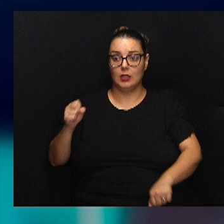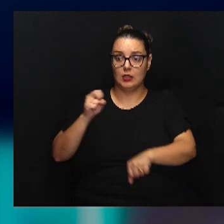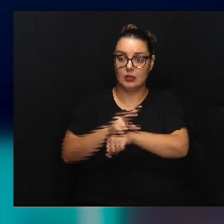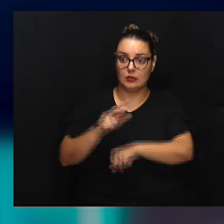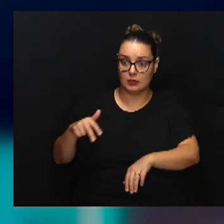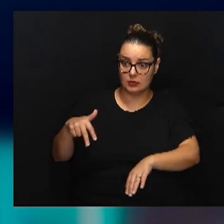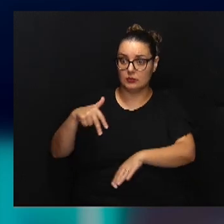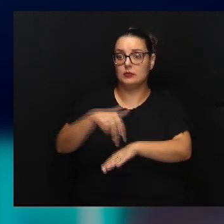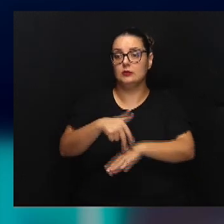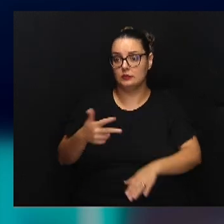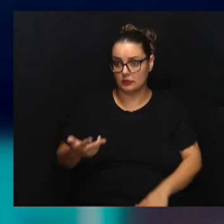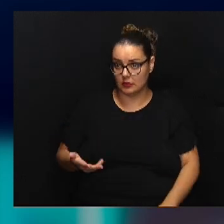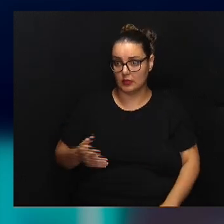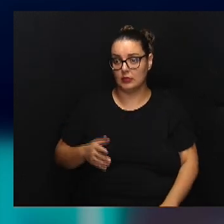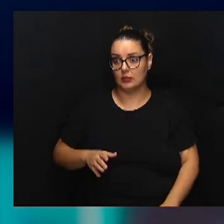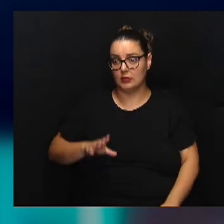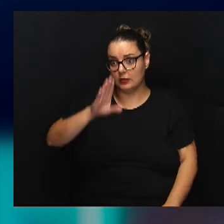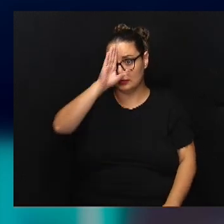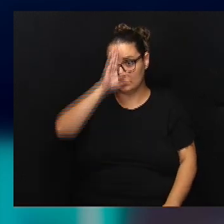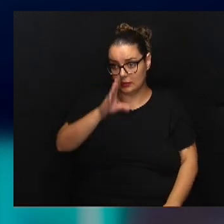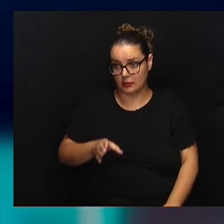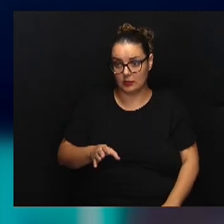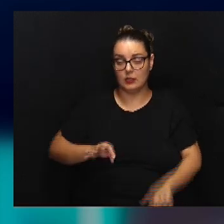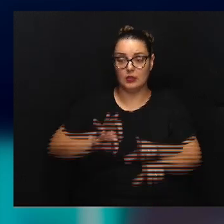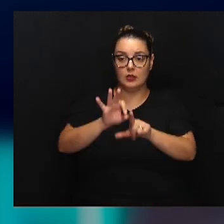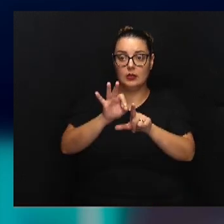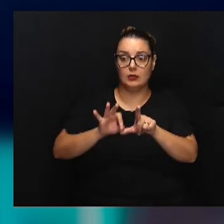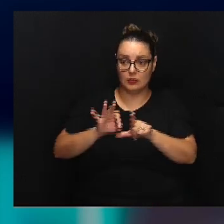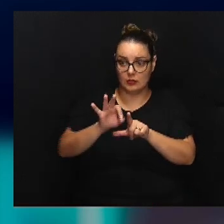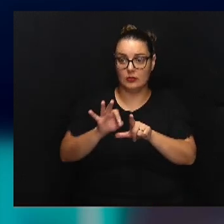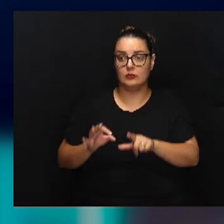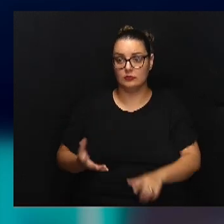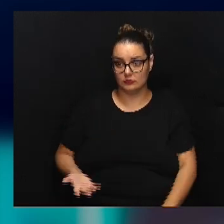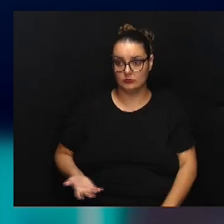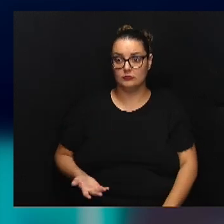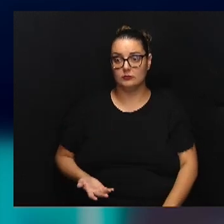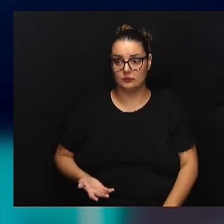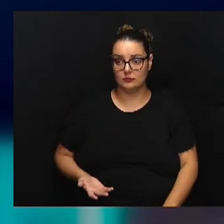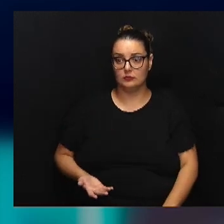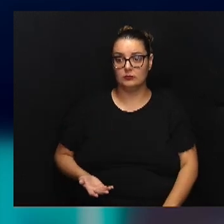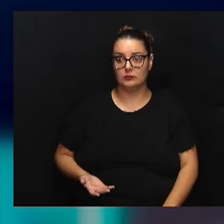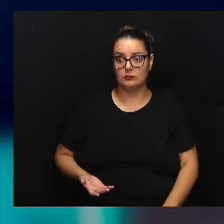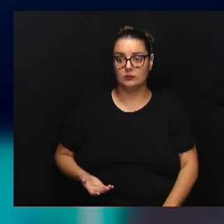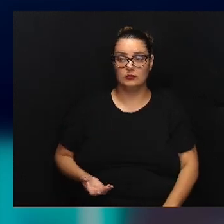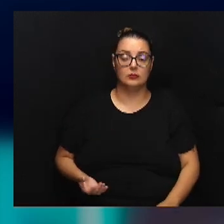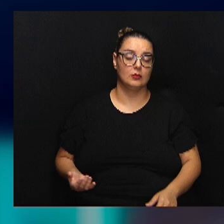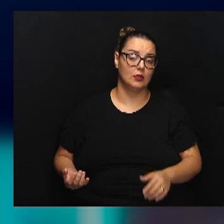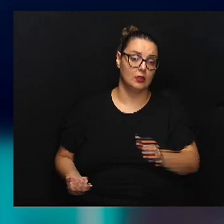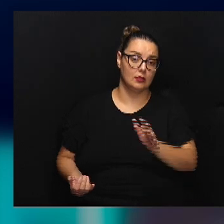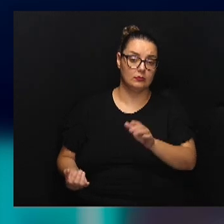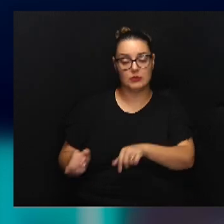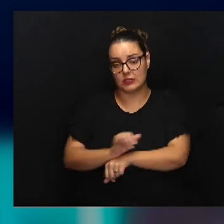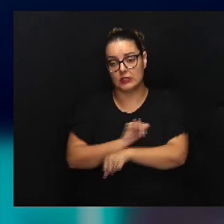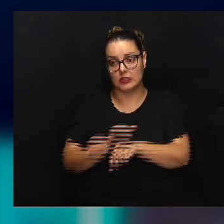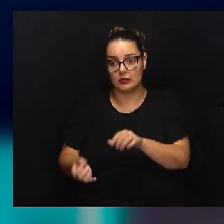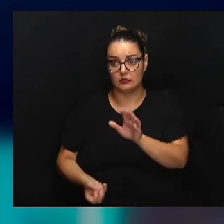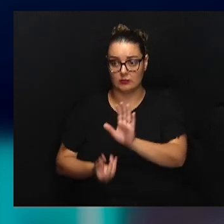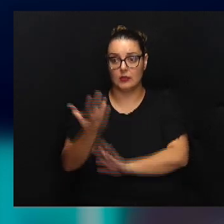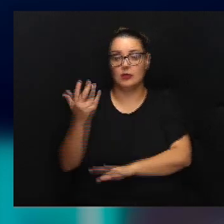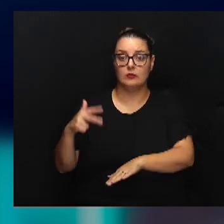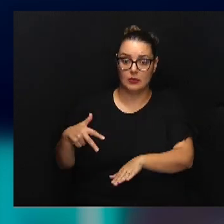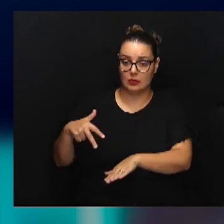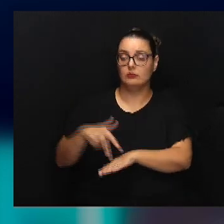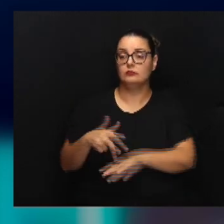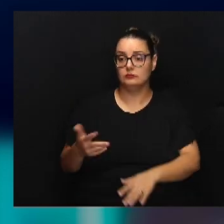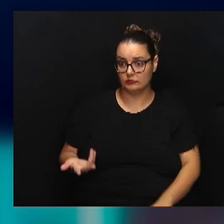as vagas destinadas aos cotistas, né, importa criar mecanismos para que elas sejam devidamente ocupadas.